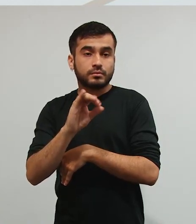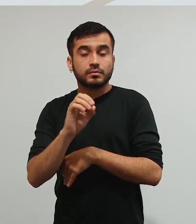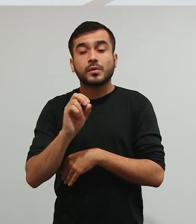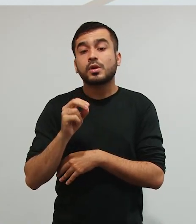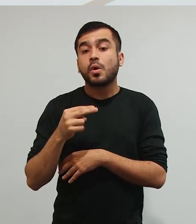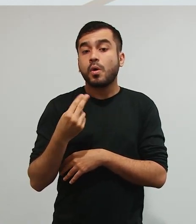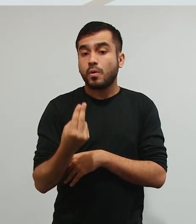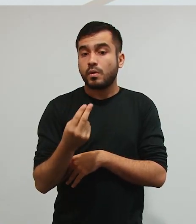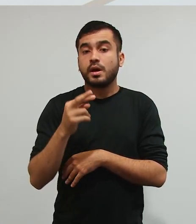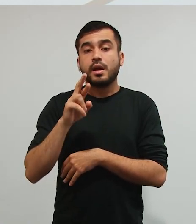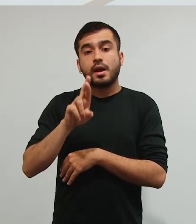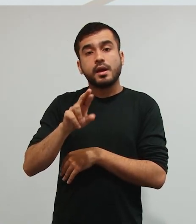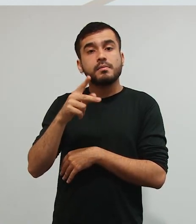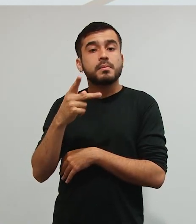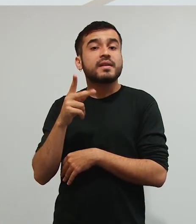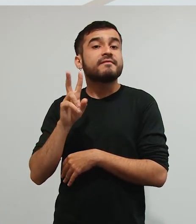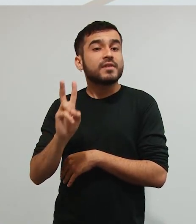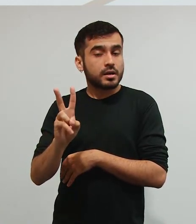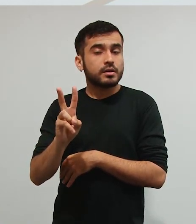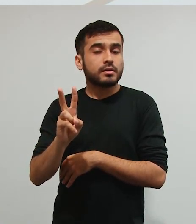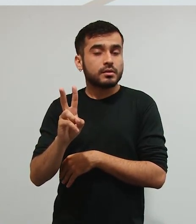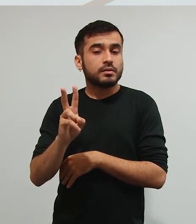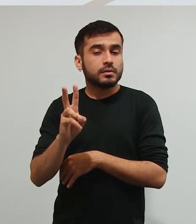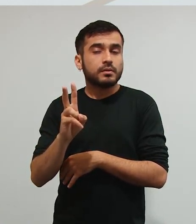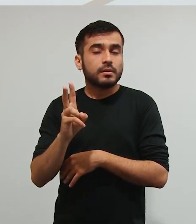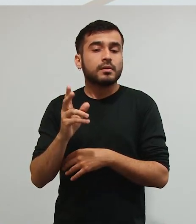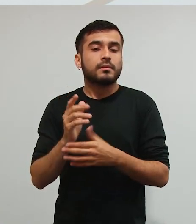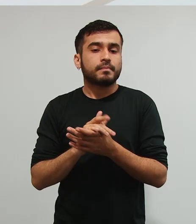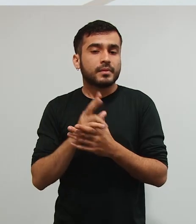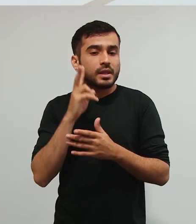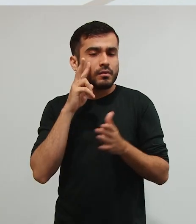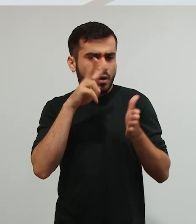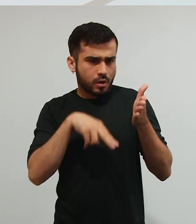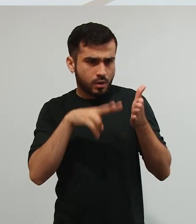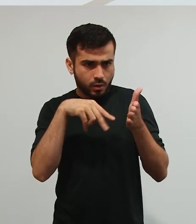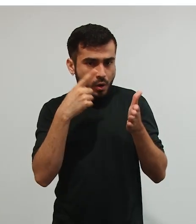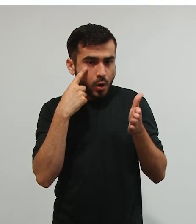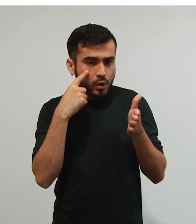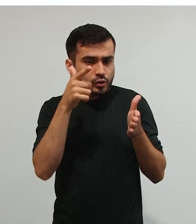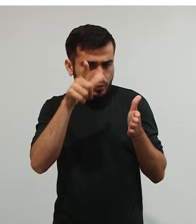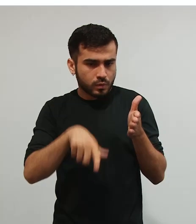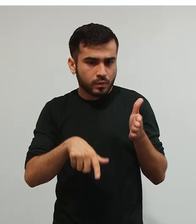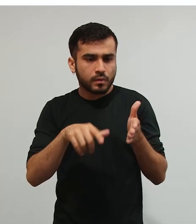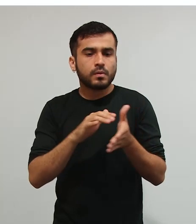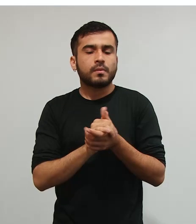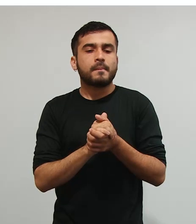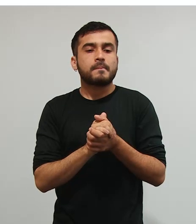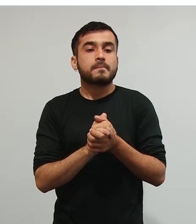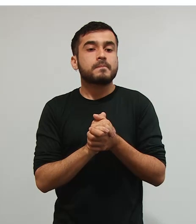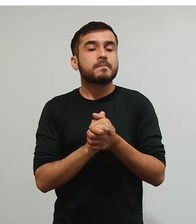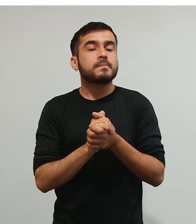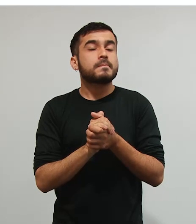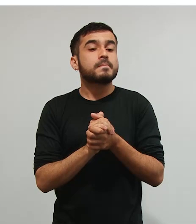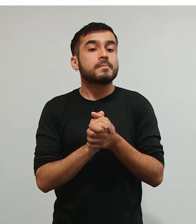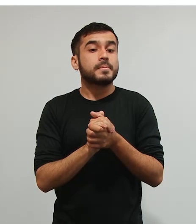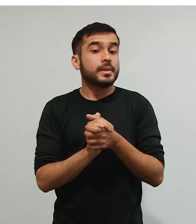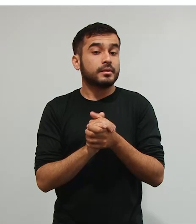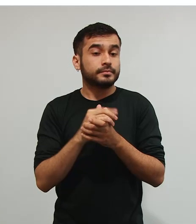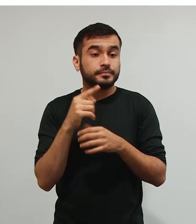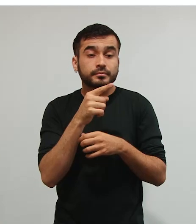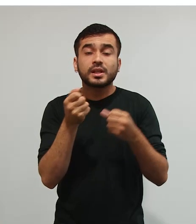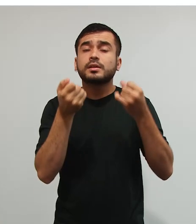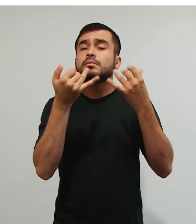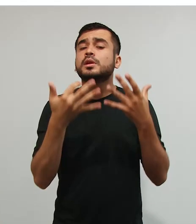que são as requisições de pequeno valor. É isso que está dizendo, leia? Leia novamente ali. Olha só, é isso que